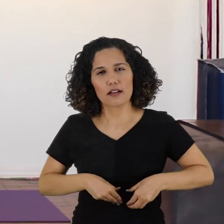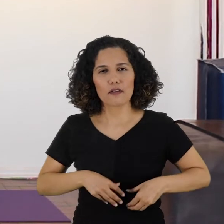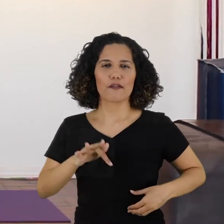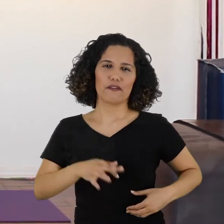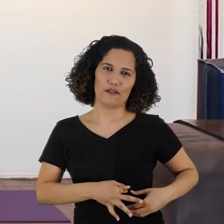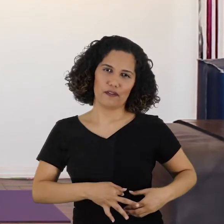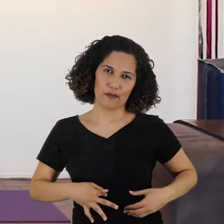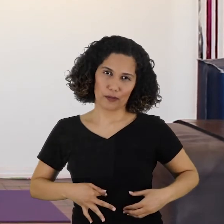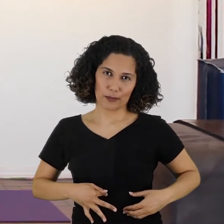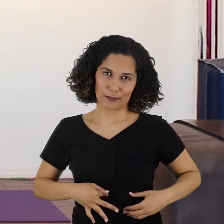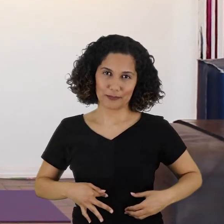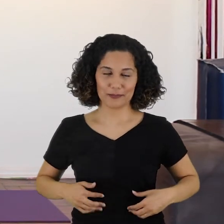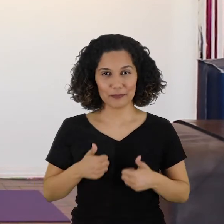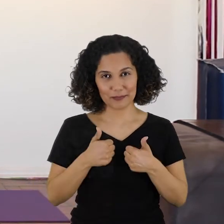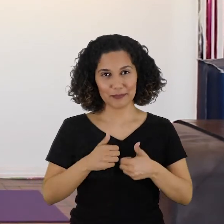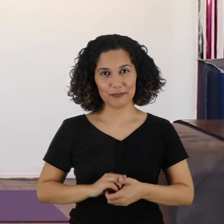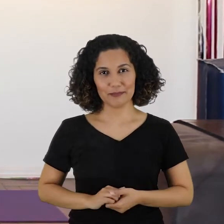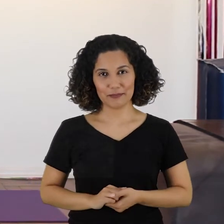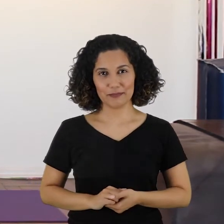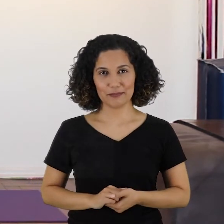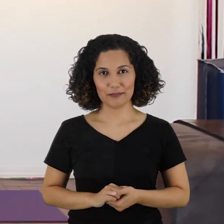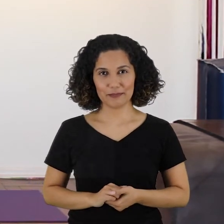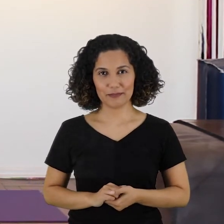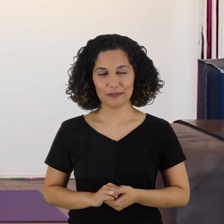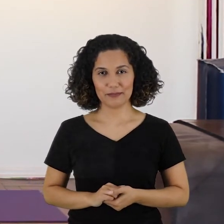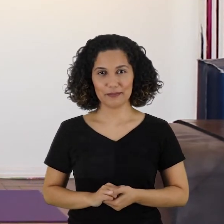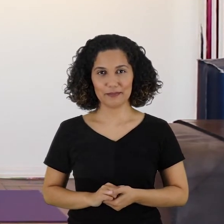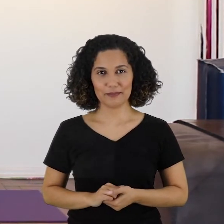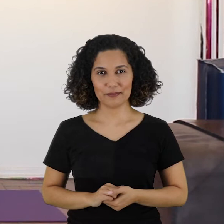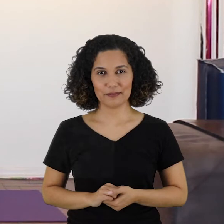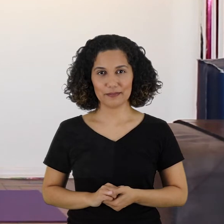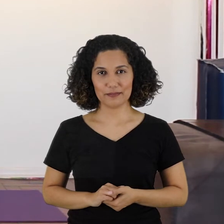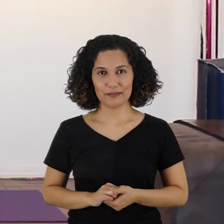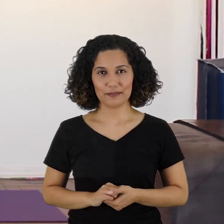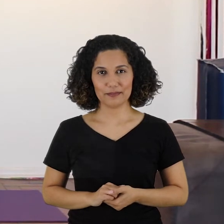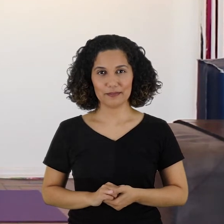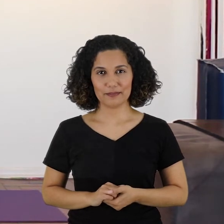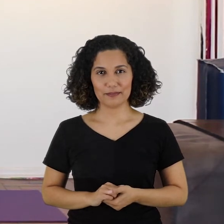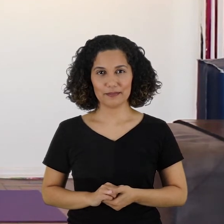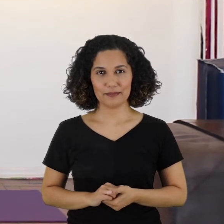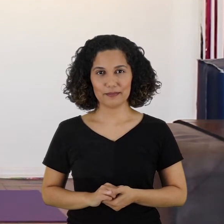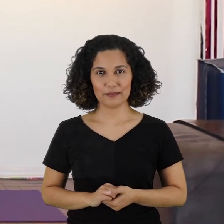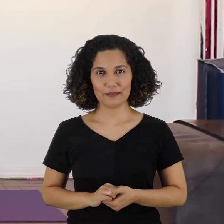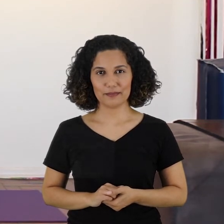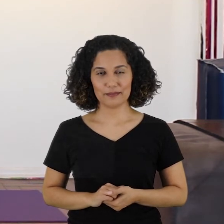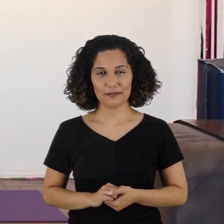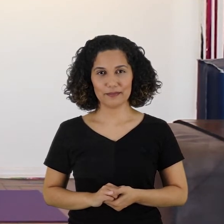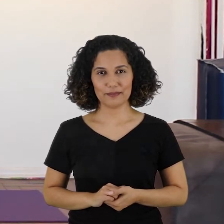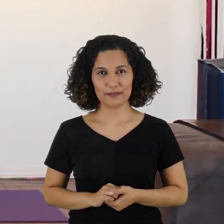do seu lado direito. Boa.